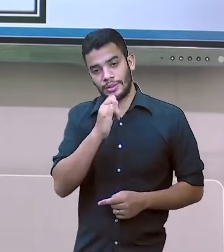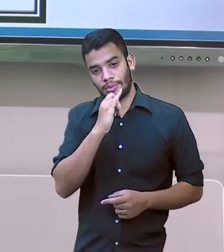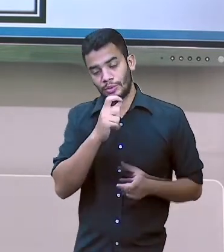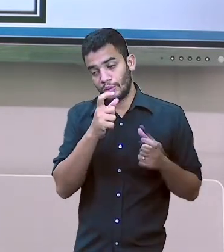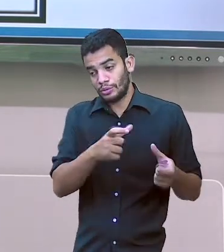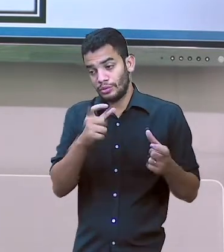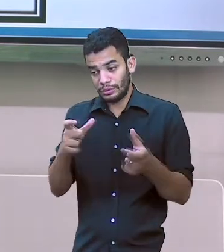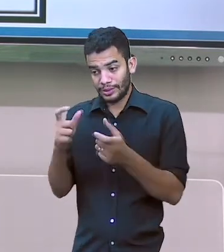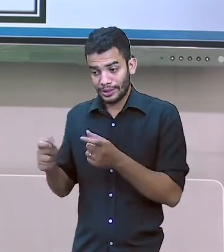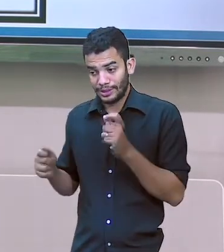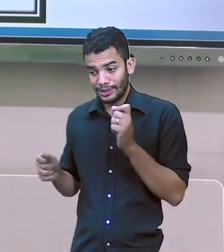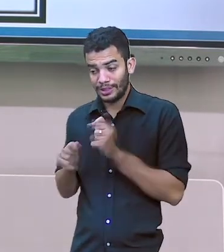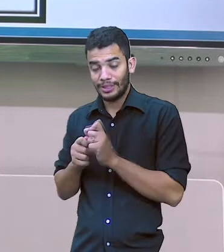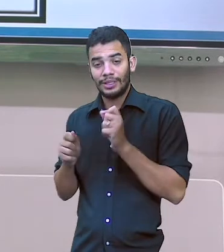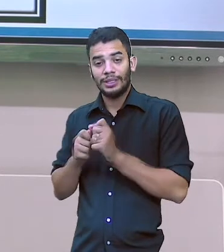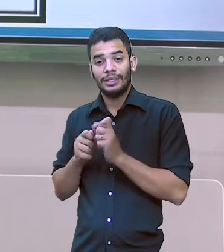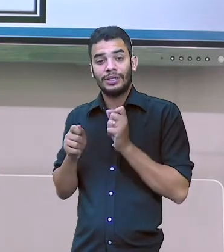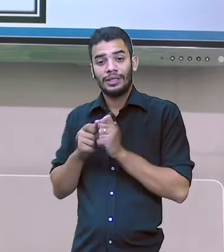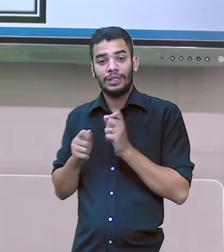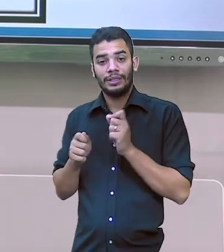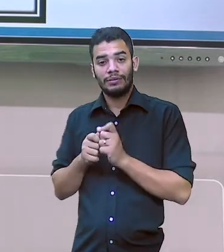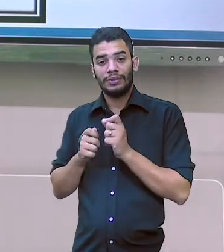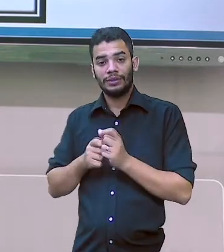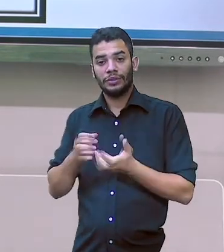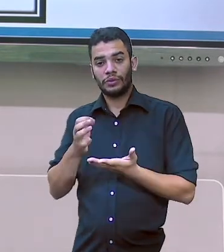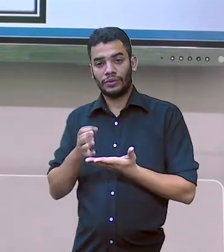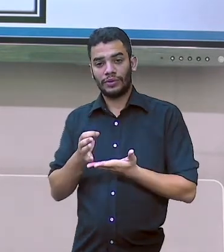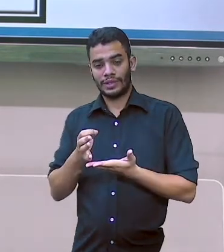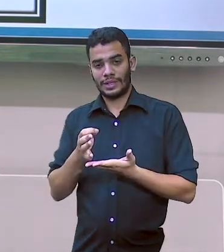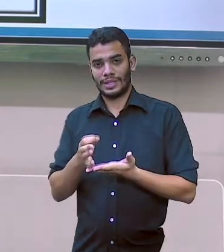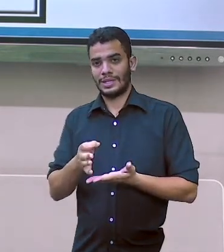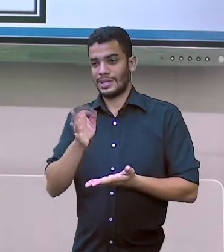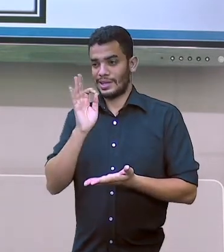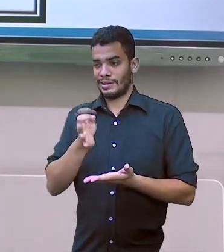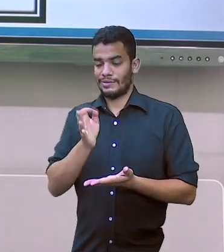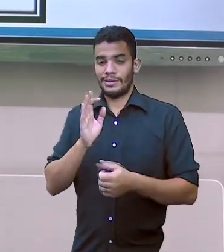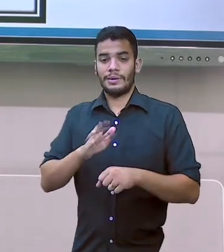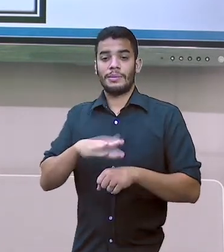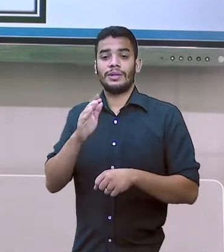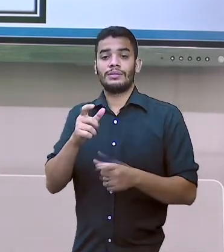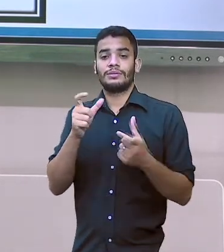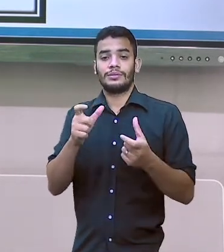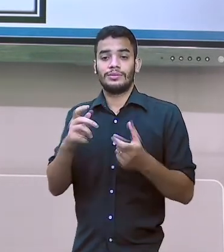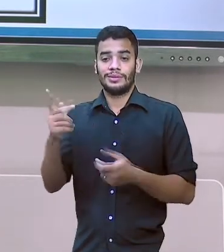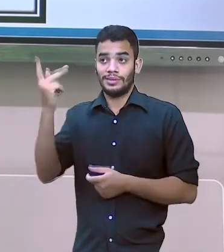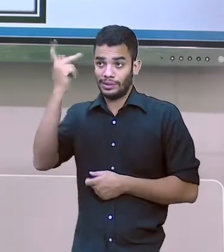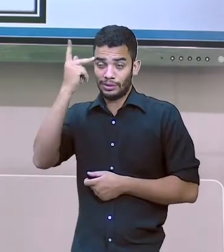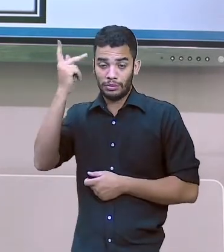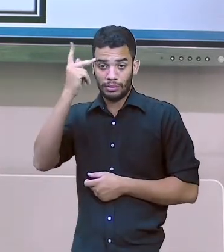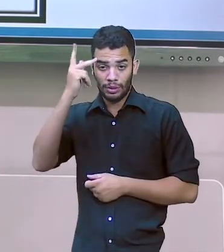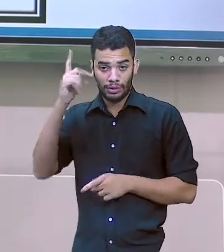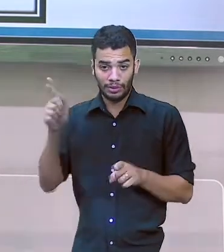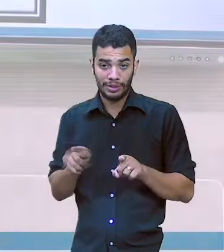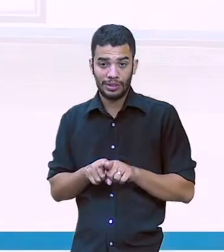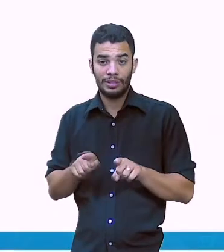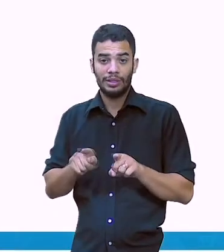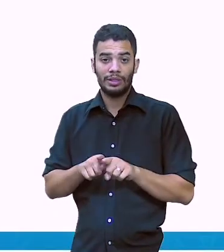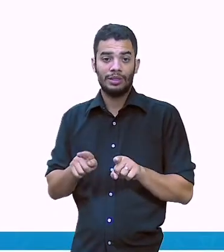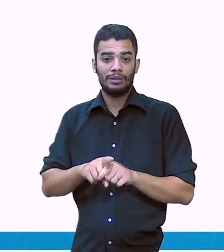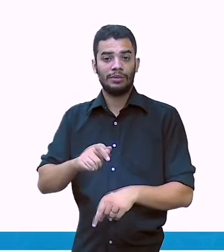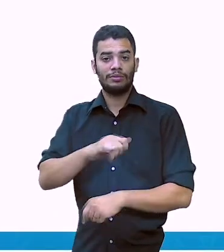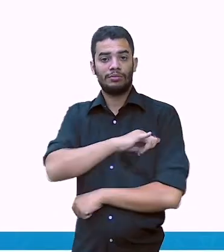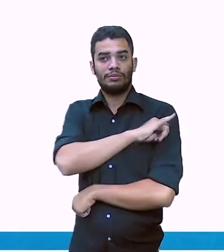tá? Hoje também no Paraná, tem em alguns estados, mas olhem bem, a primeira ferrovia,